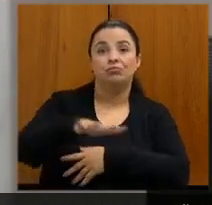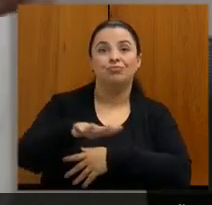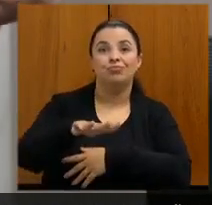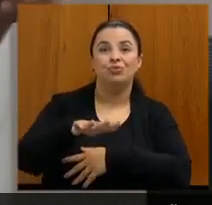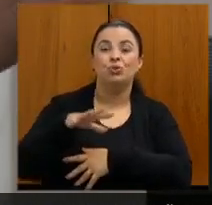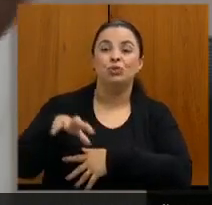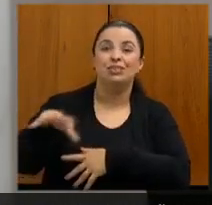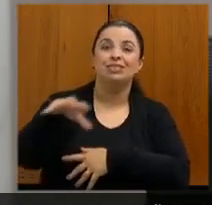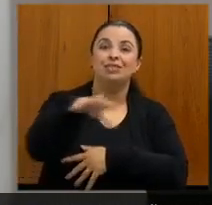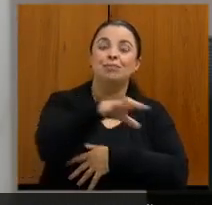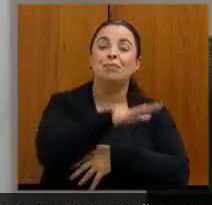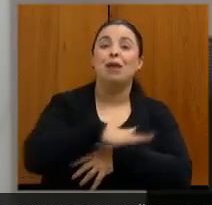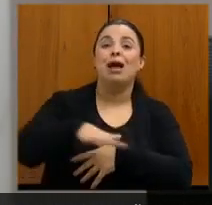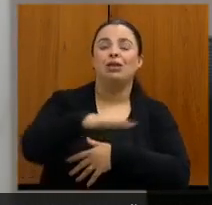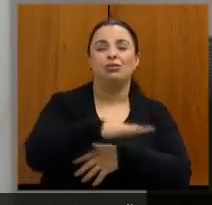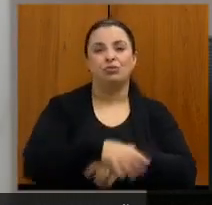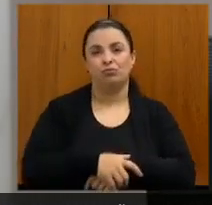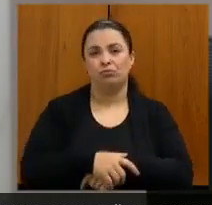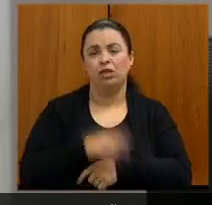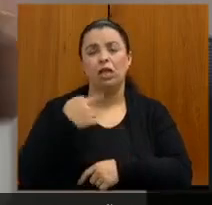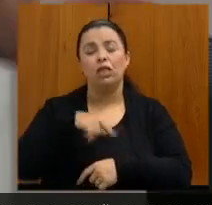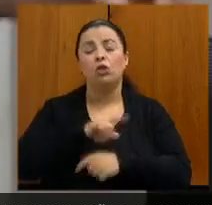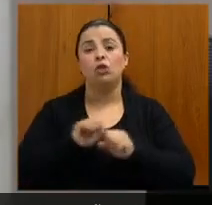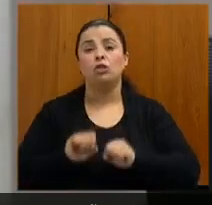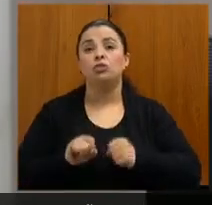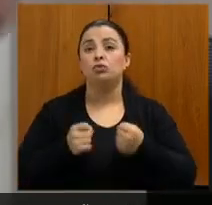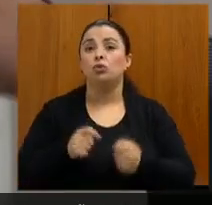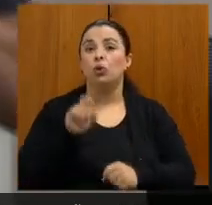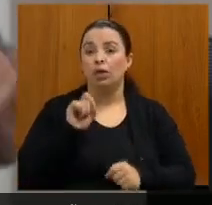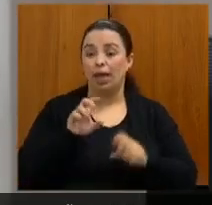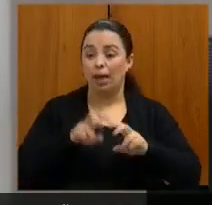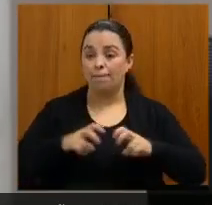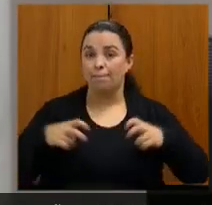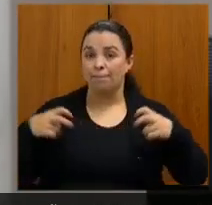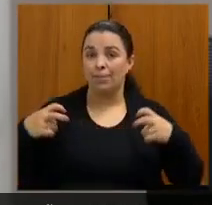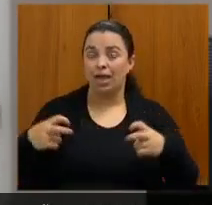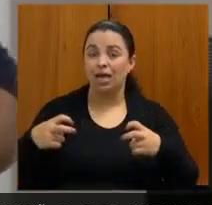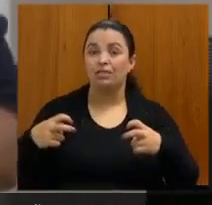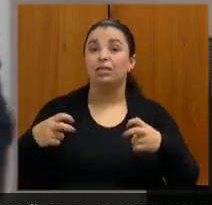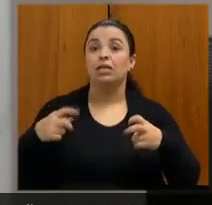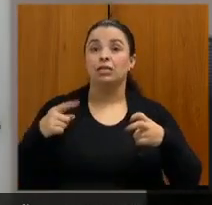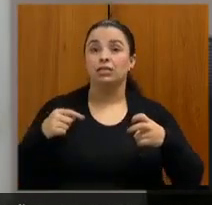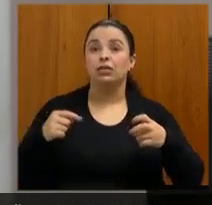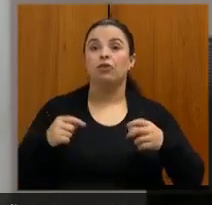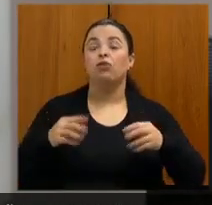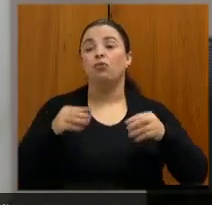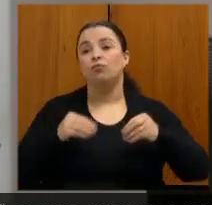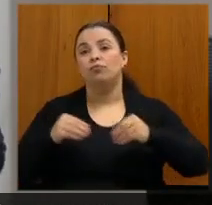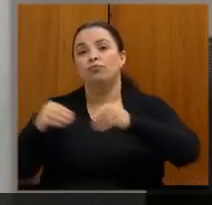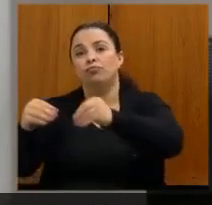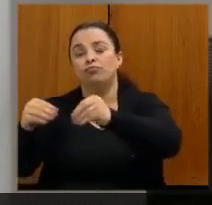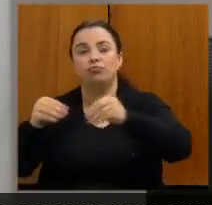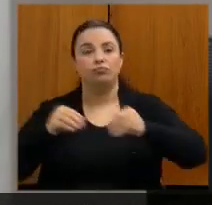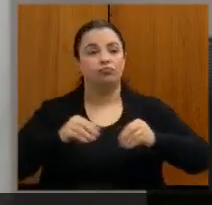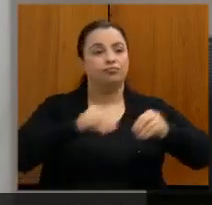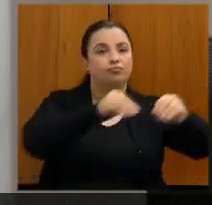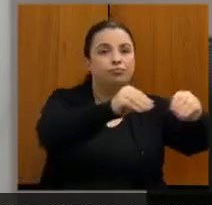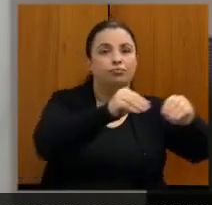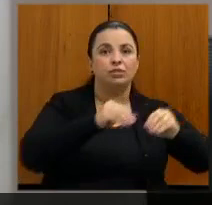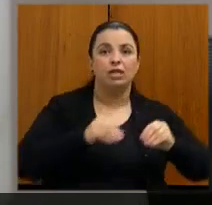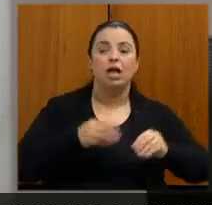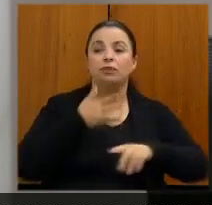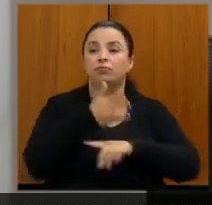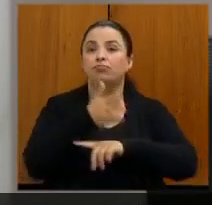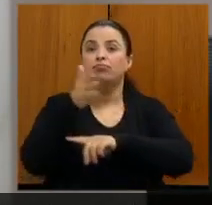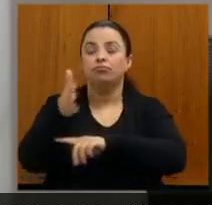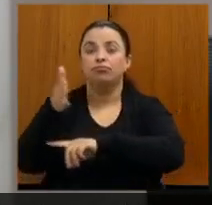defende a mos não somente a realização de mesas itinerantes mais mesas que ocorressem nos